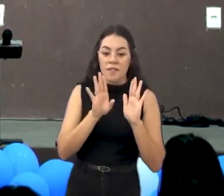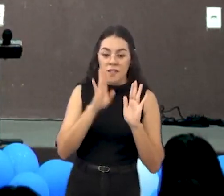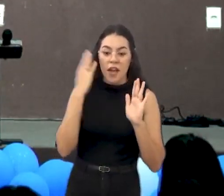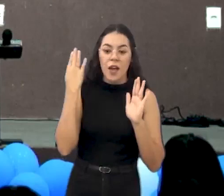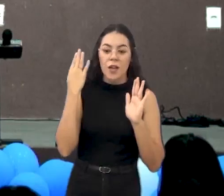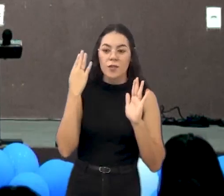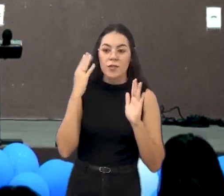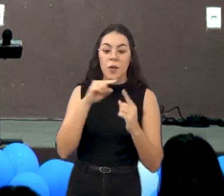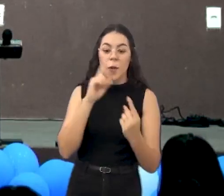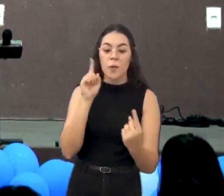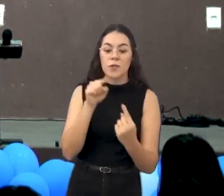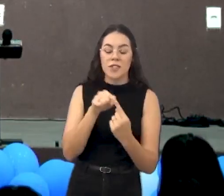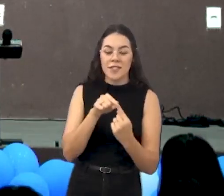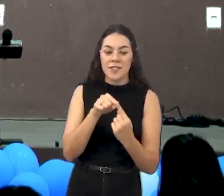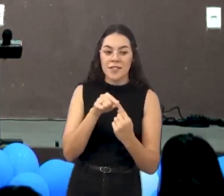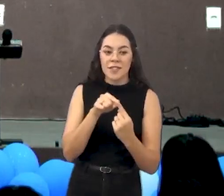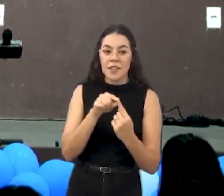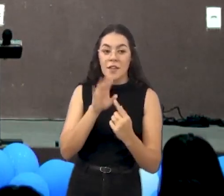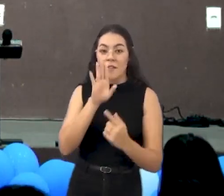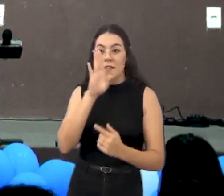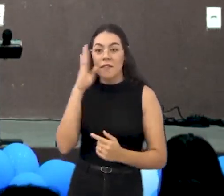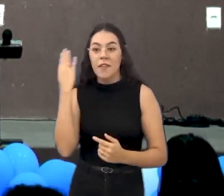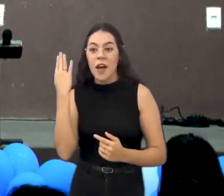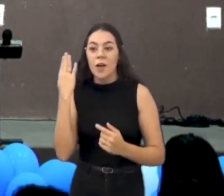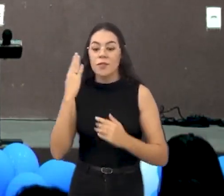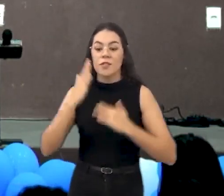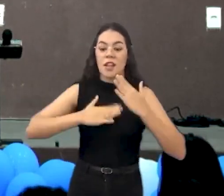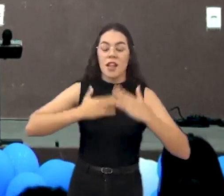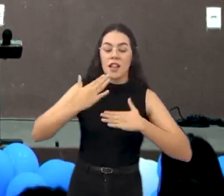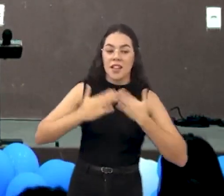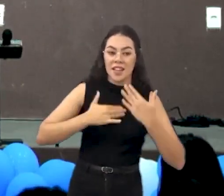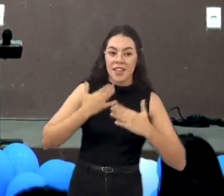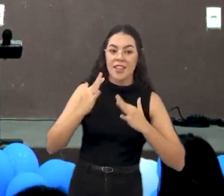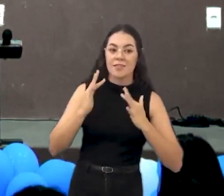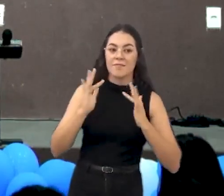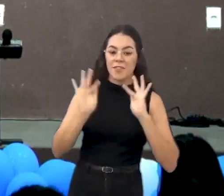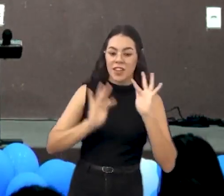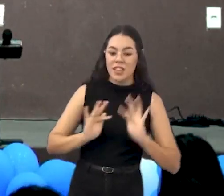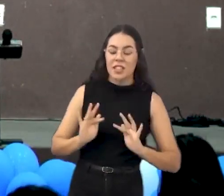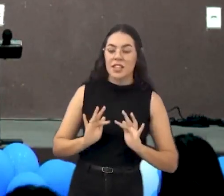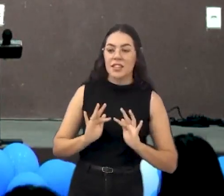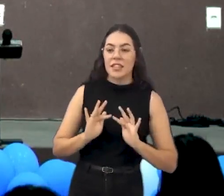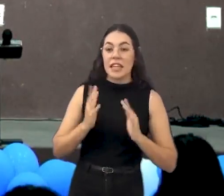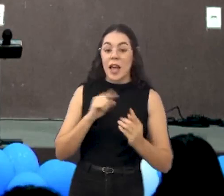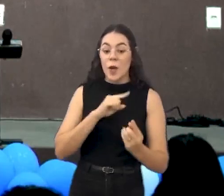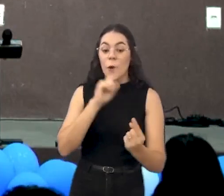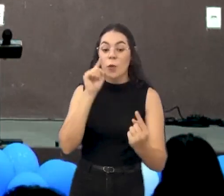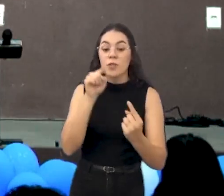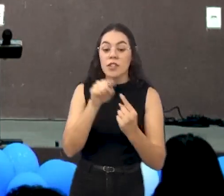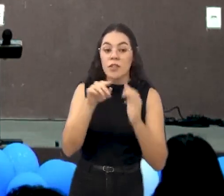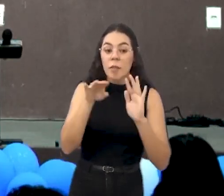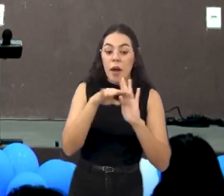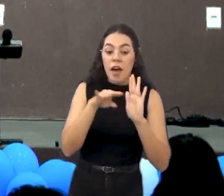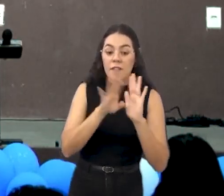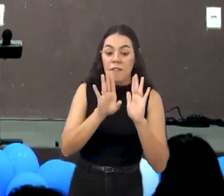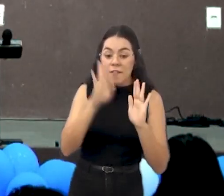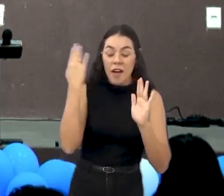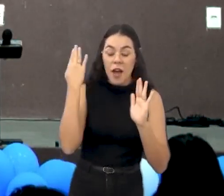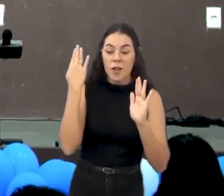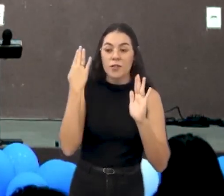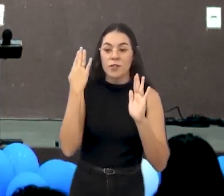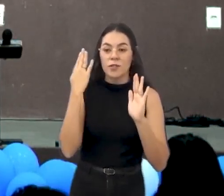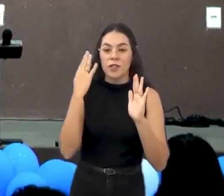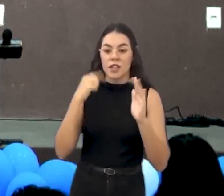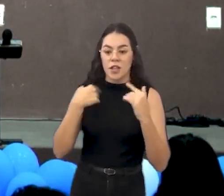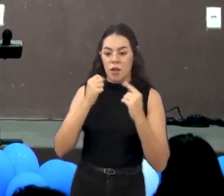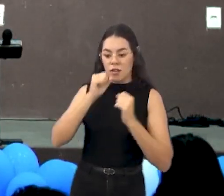de alvos, falsos padrões de alegria. E quando esses alvos falsos que nós criamos